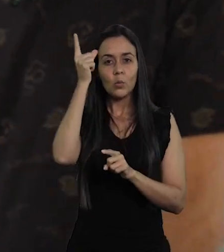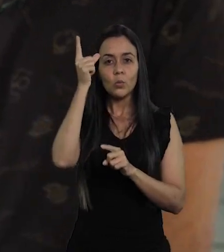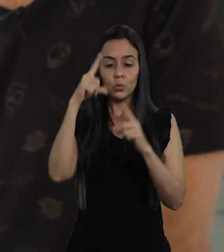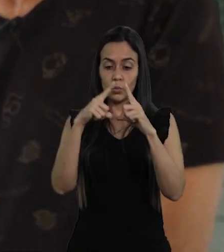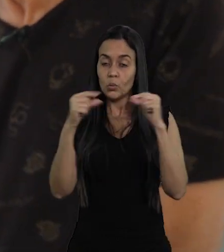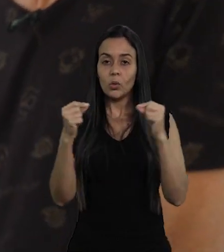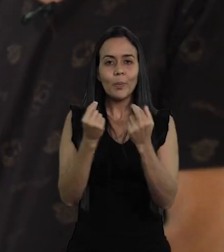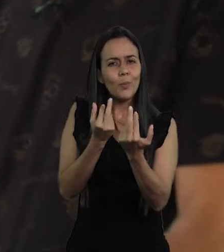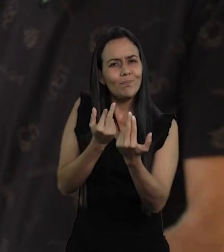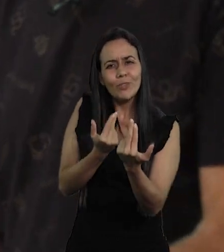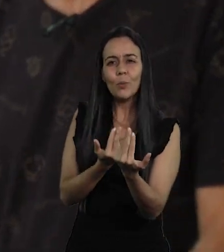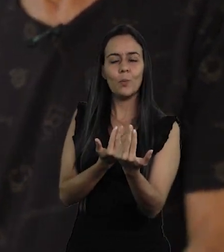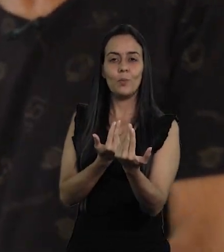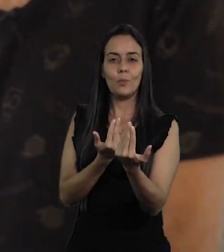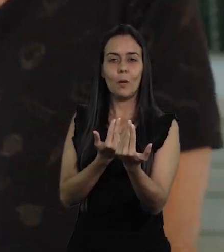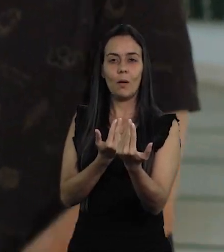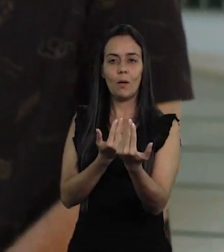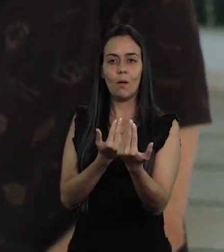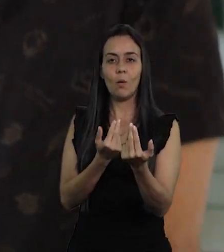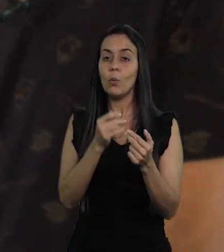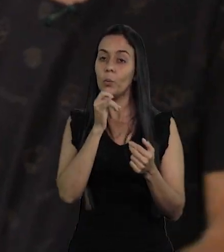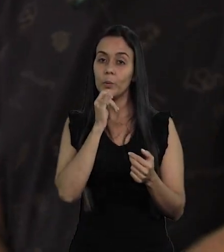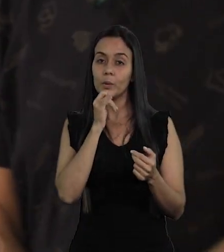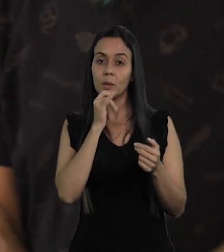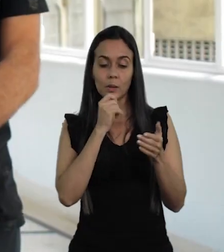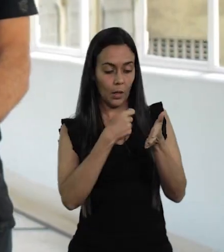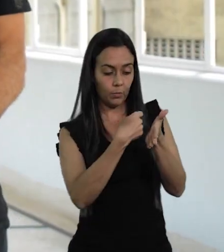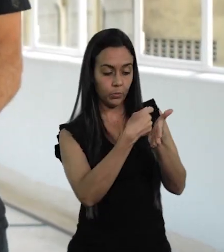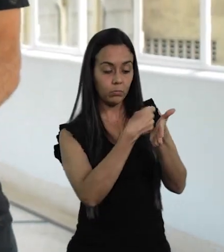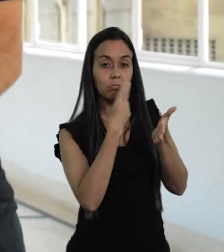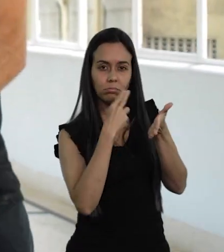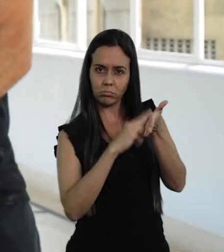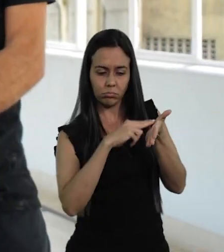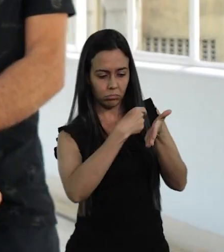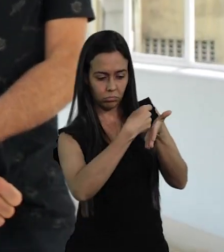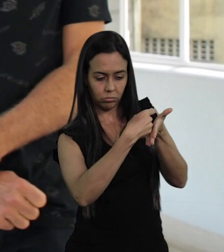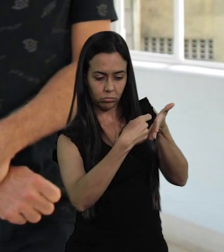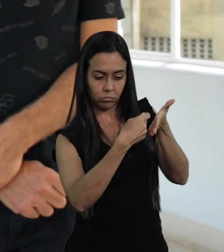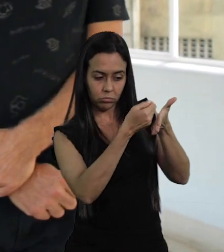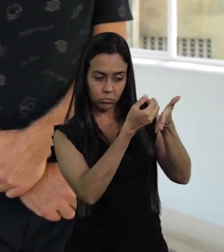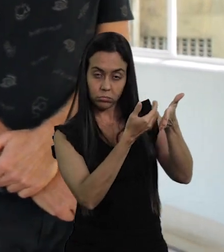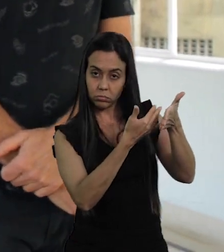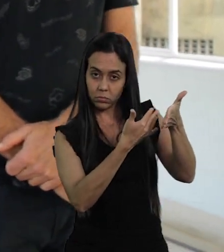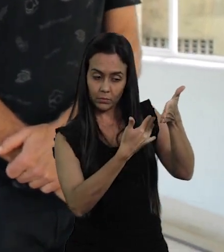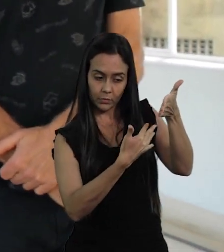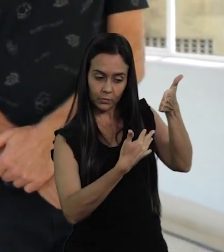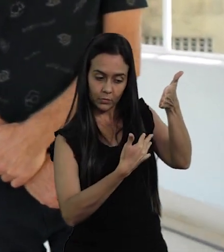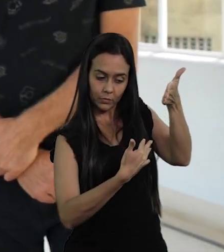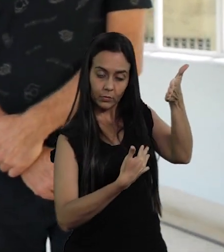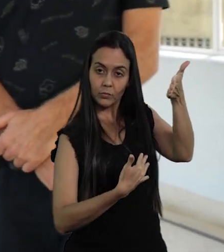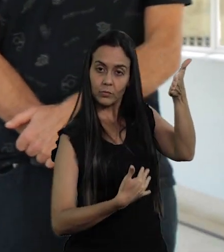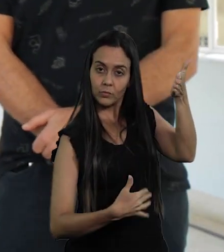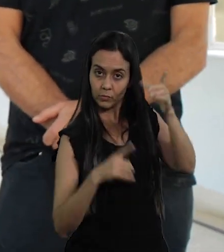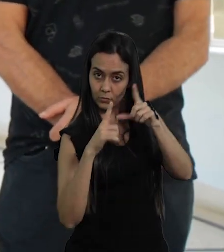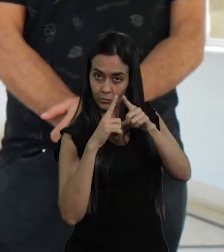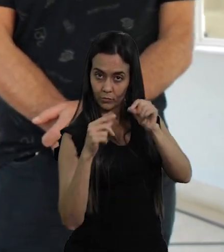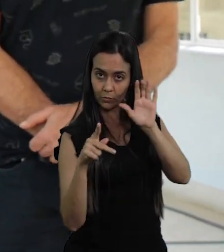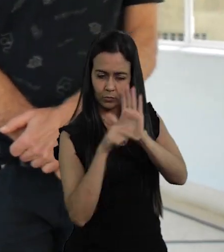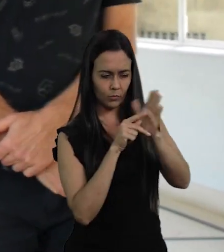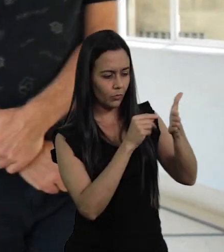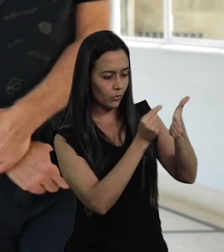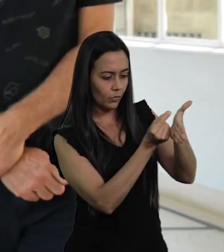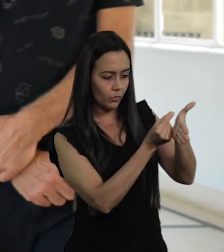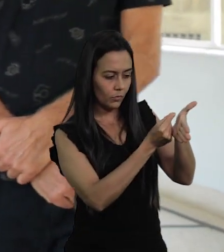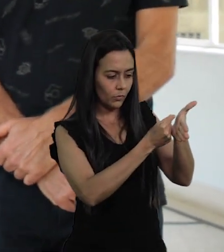mesma coisa. Tanto que os ideogramas, né, ou né, mesmo o katakana, hiragana, os kanjis, quando eles estão escritos de forma